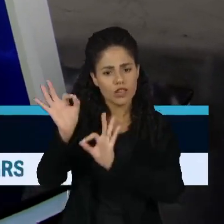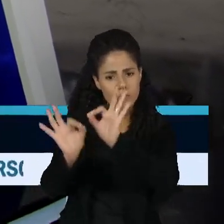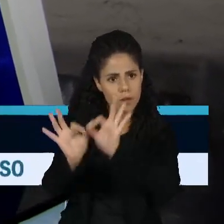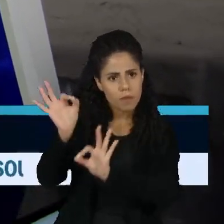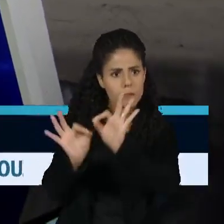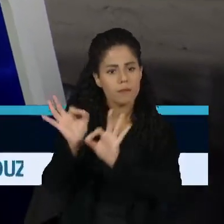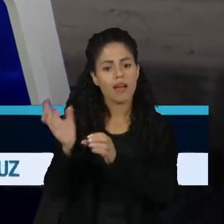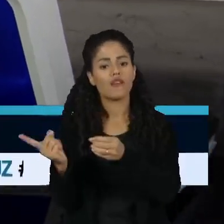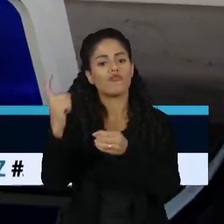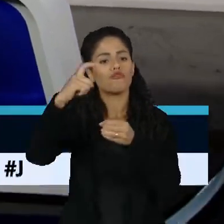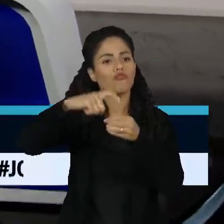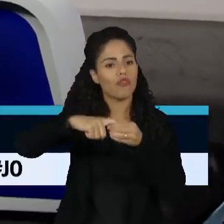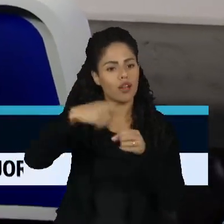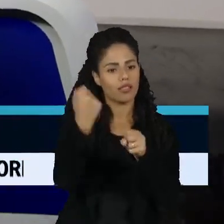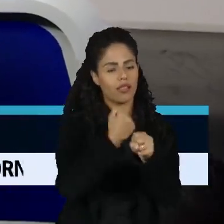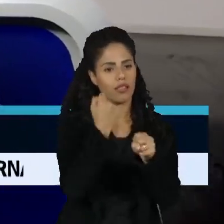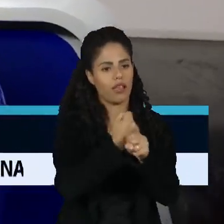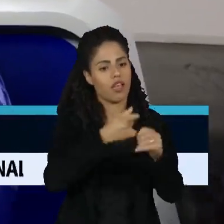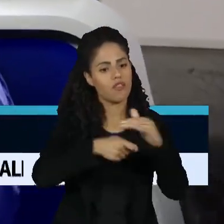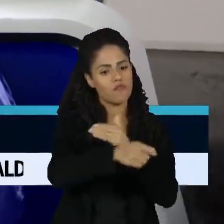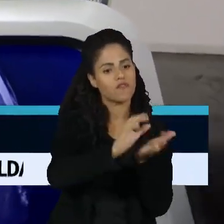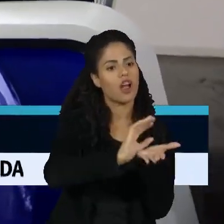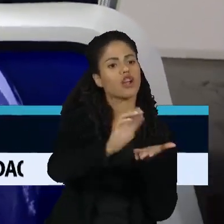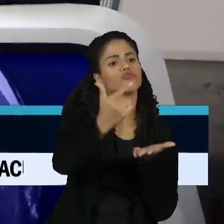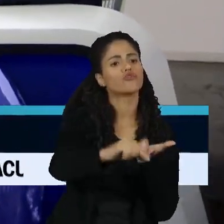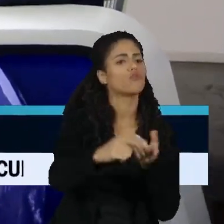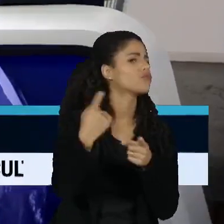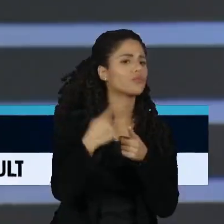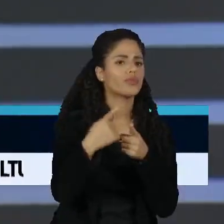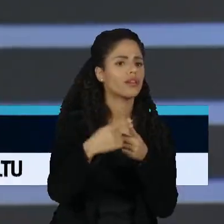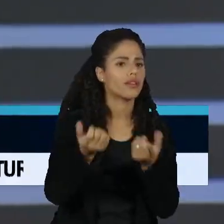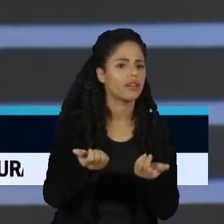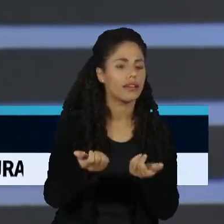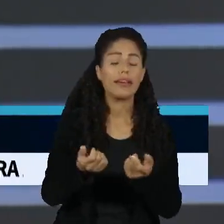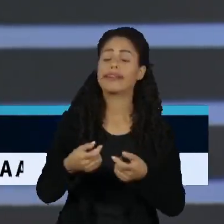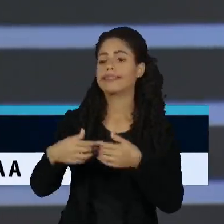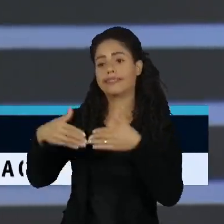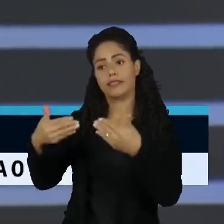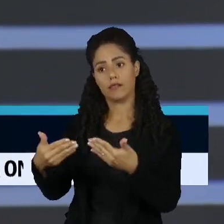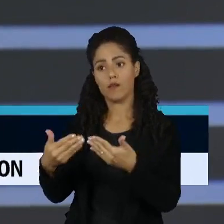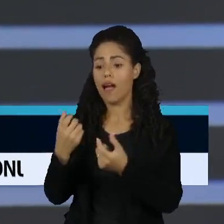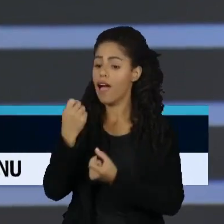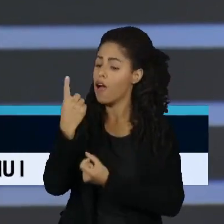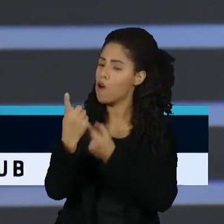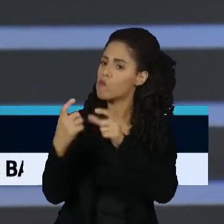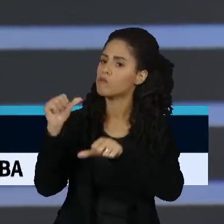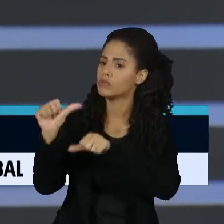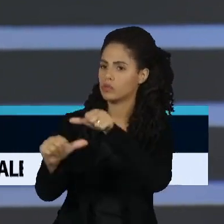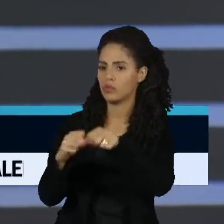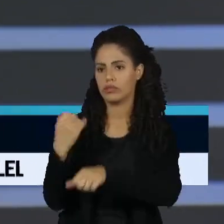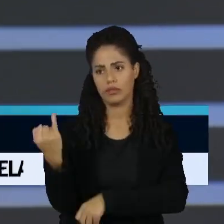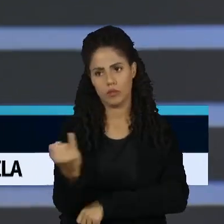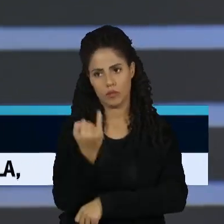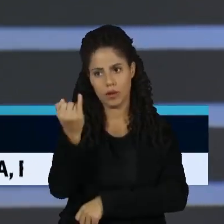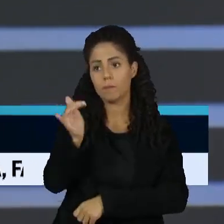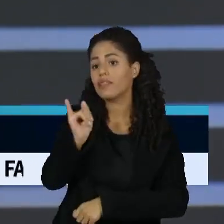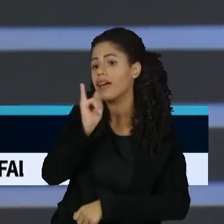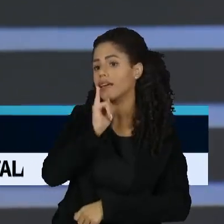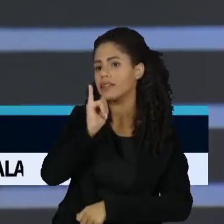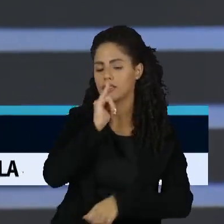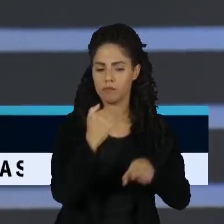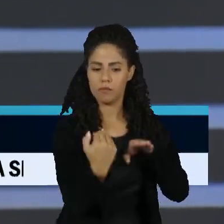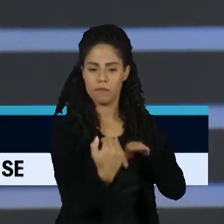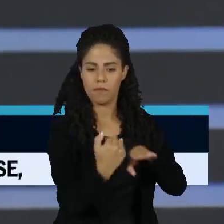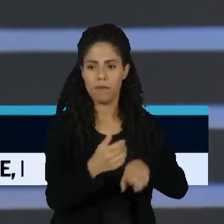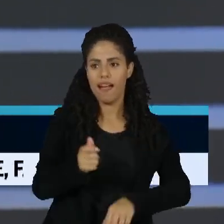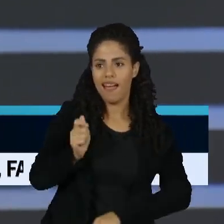investimento no setor de infraestrutura? Eu acho que tem algumas mudanças que são importantes, não é? Por exemplo, nas rodovias, nos leilões, esse leilão, por